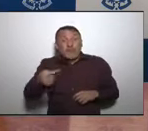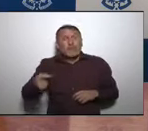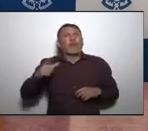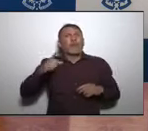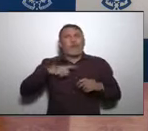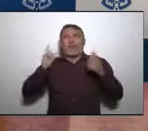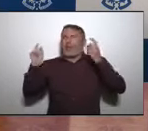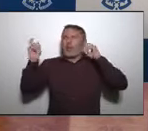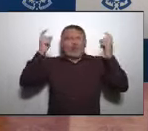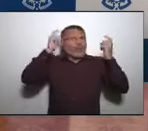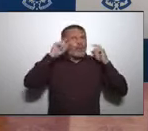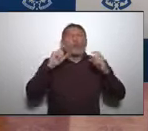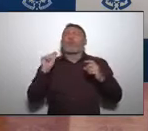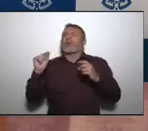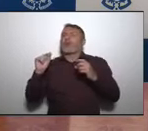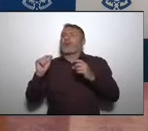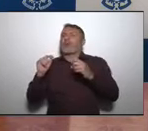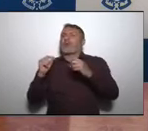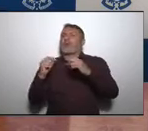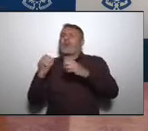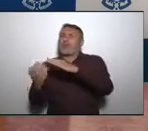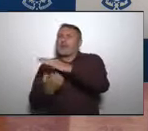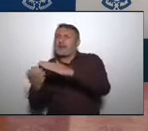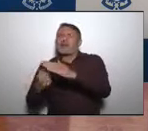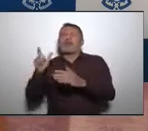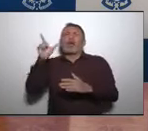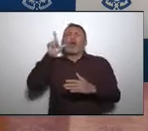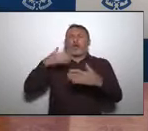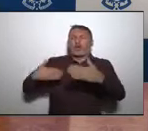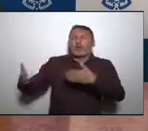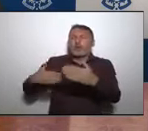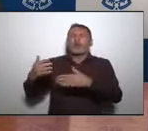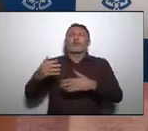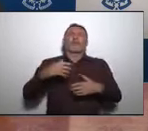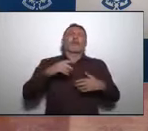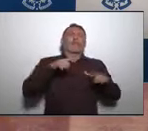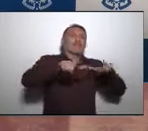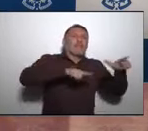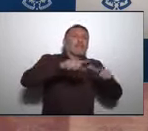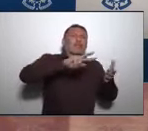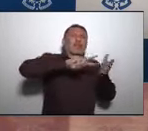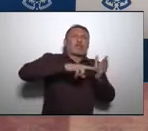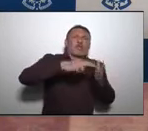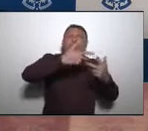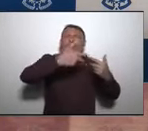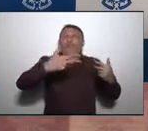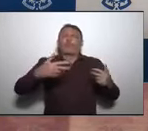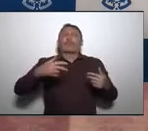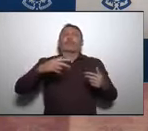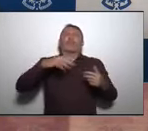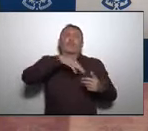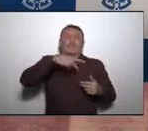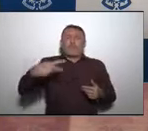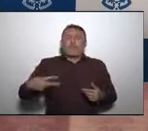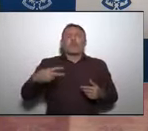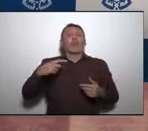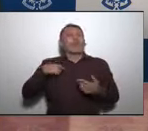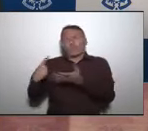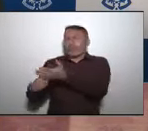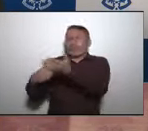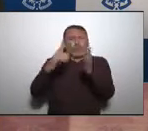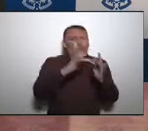comércio, com os trabalhadores do comércio, com o Ministério Público, para ver se a gente tem algum mecanismo que permita